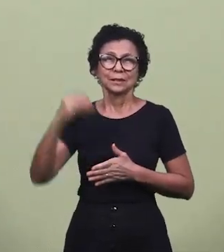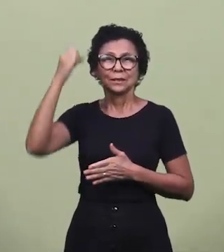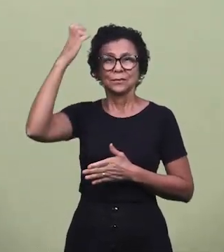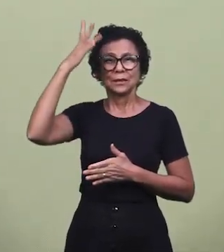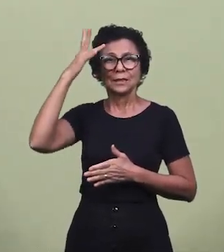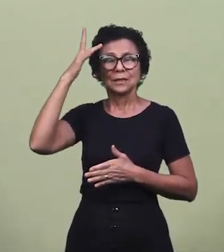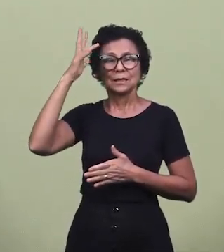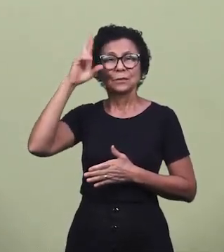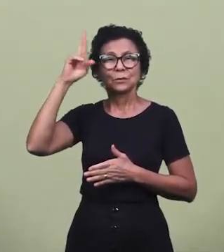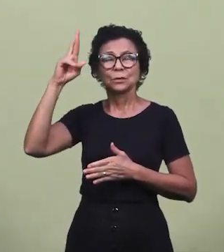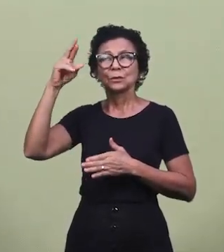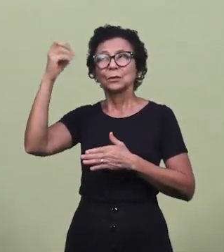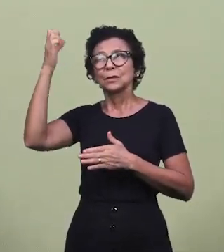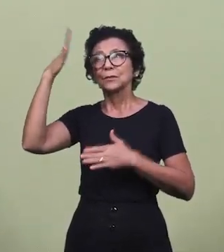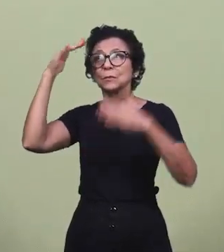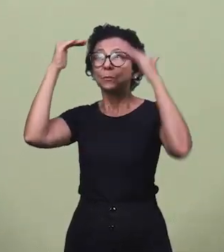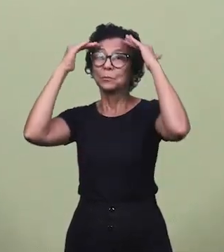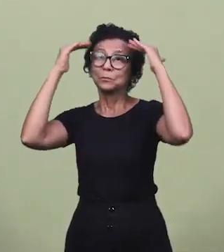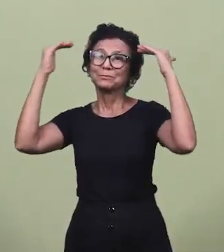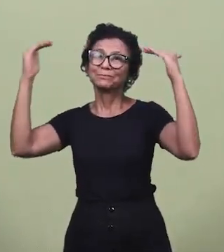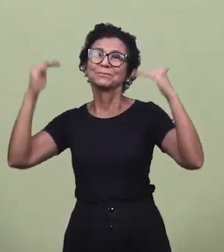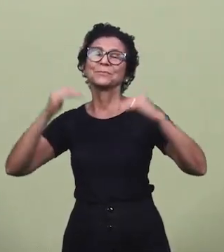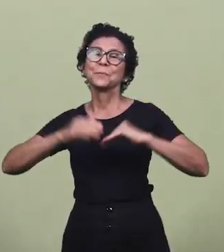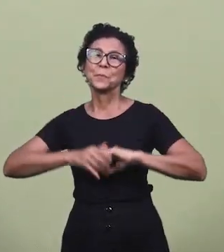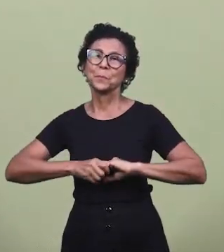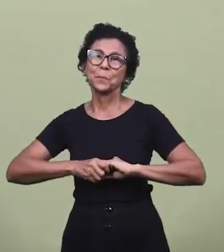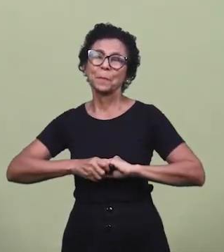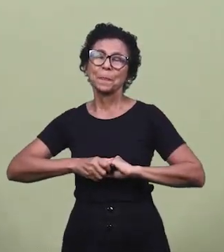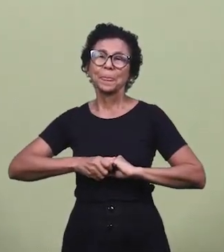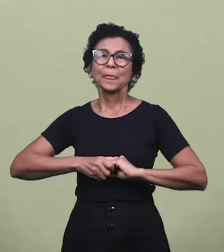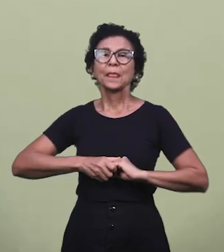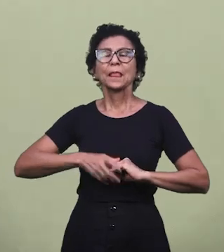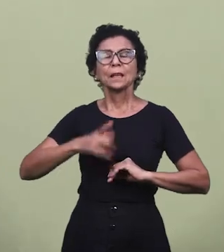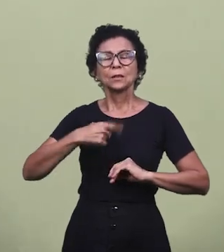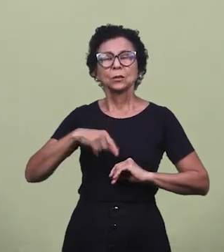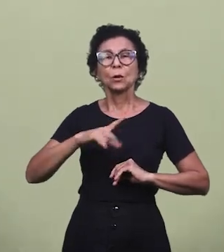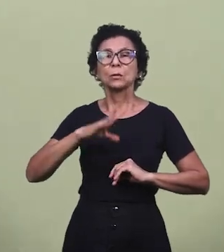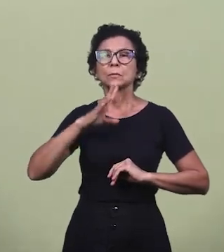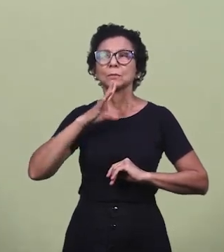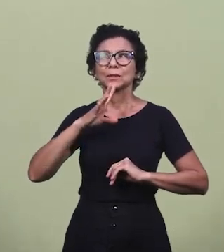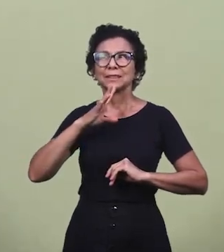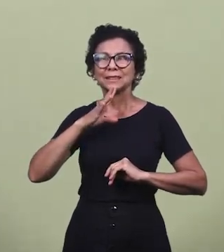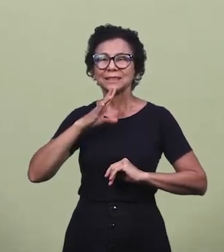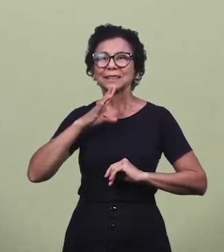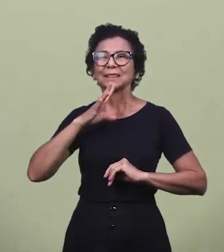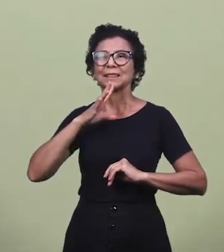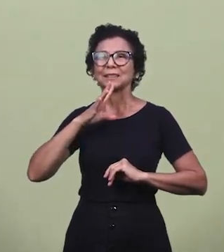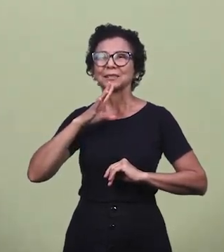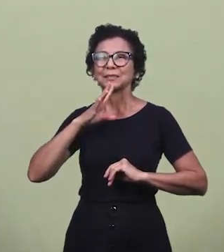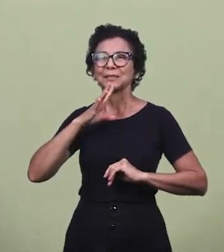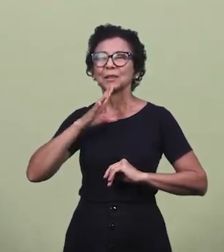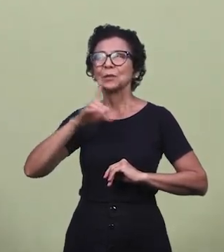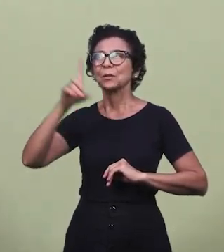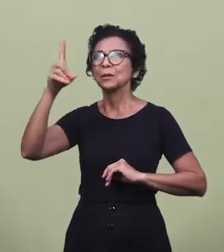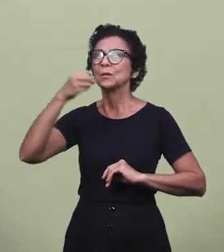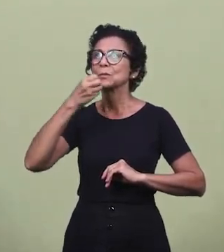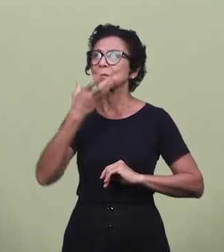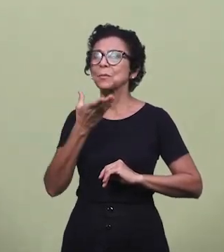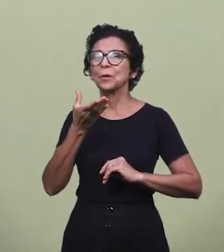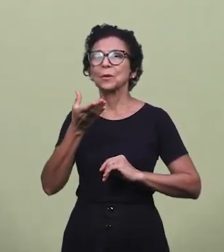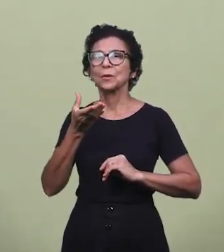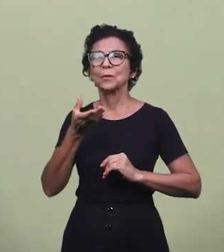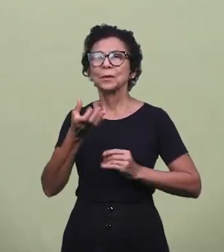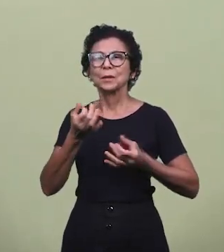seu Espírito Santo, nós vamos conhecer essa perfeição que o mundo não tem, só na presença do Senhor. Irmãos,